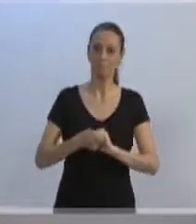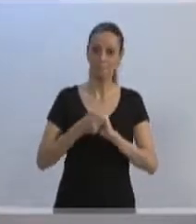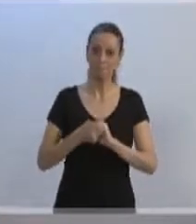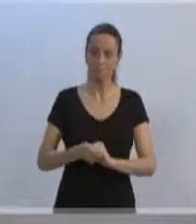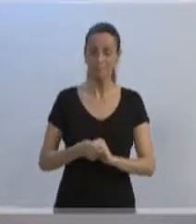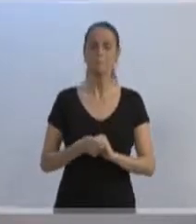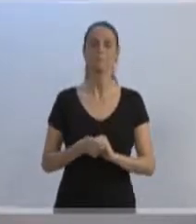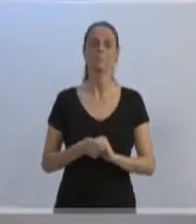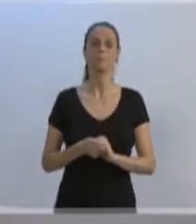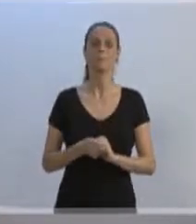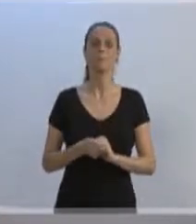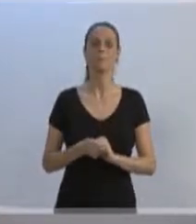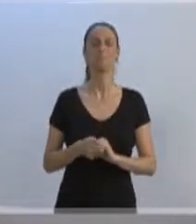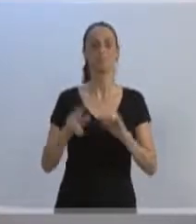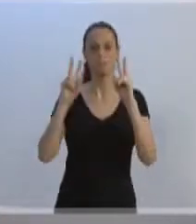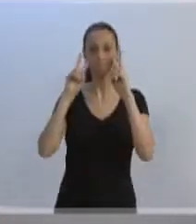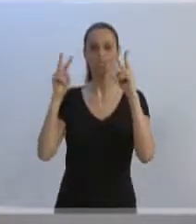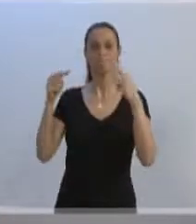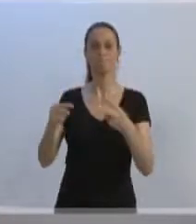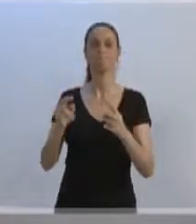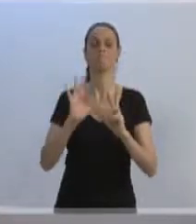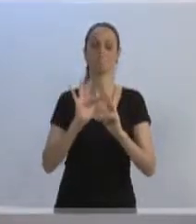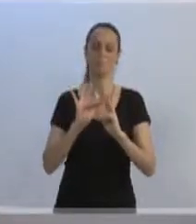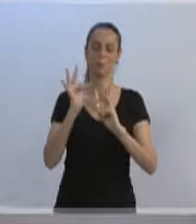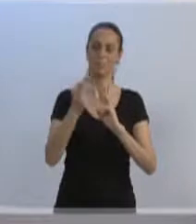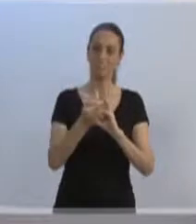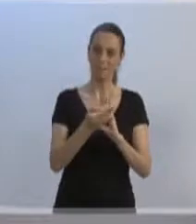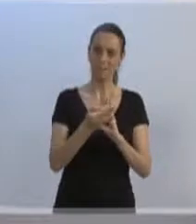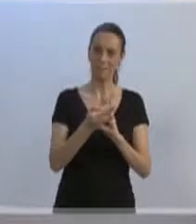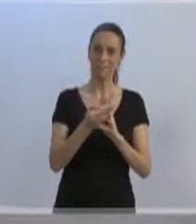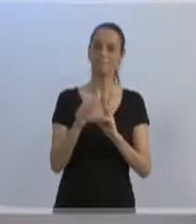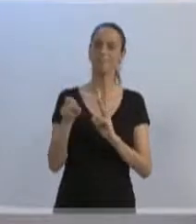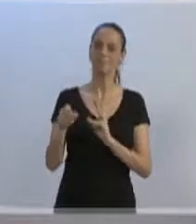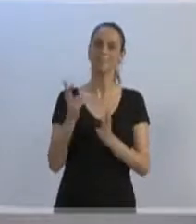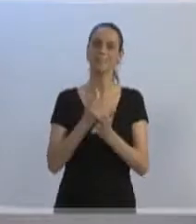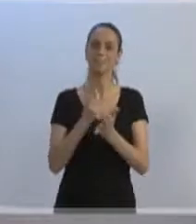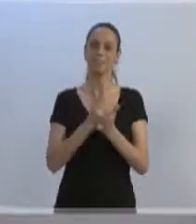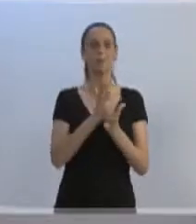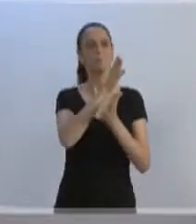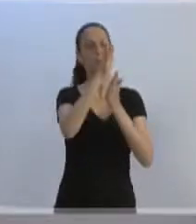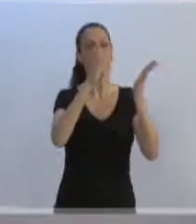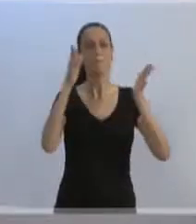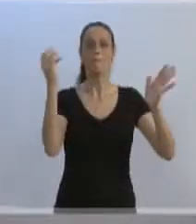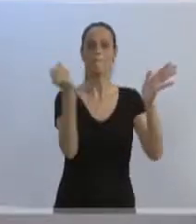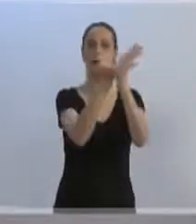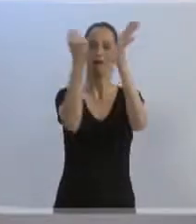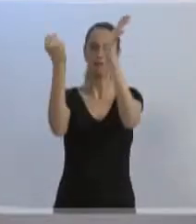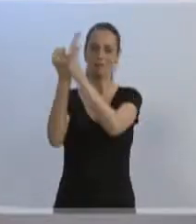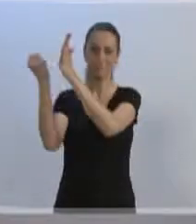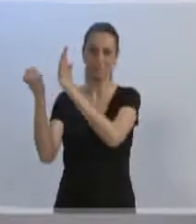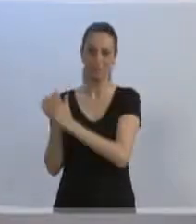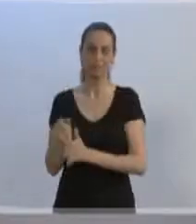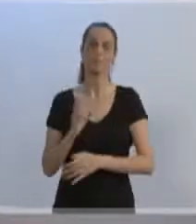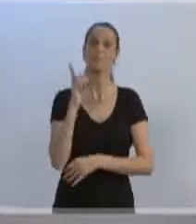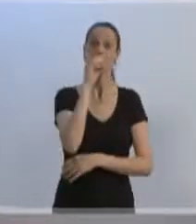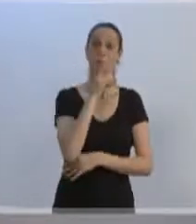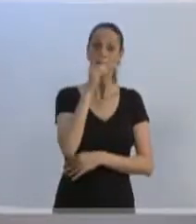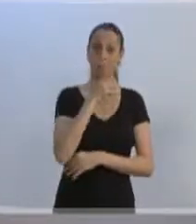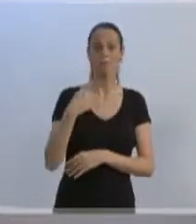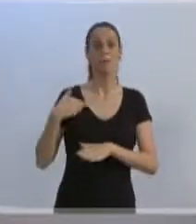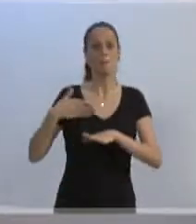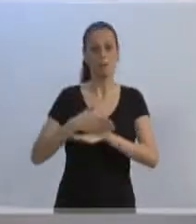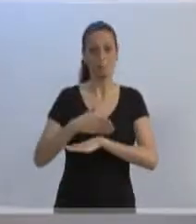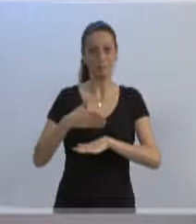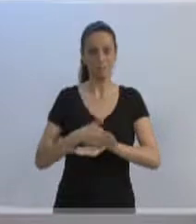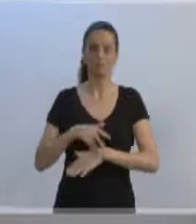aqui o nosso reconhecimento a profa mília por onde passa deixa suas marcas domingo estivemos da caminhada visitou